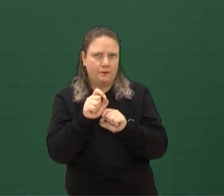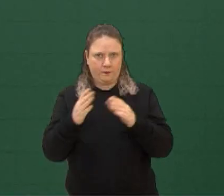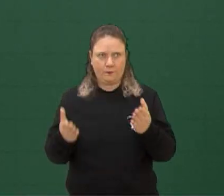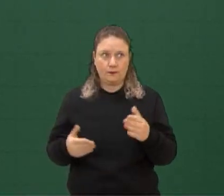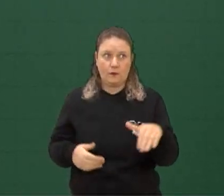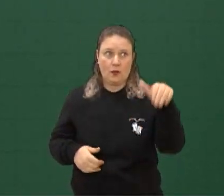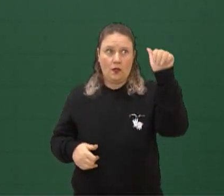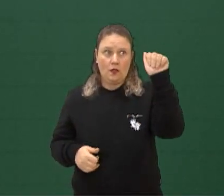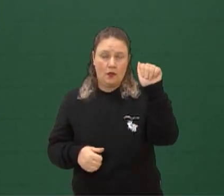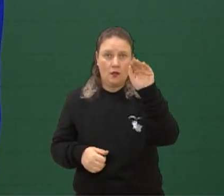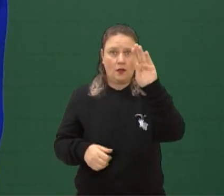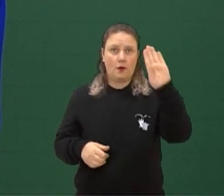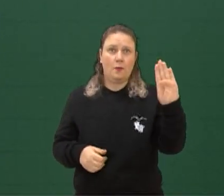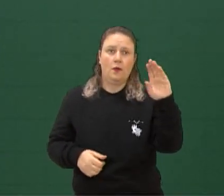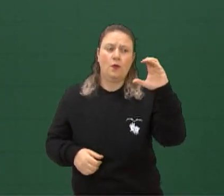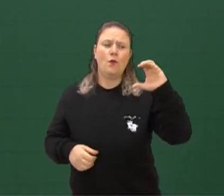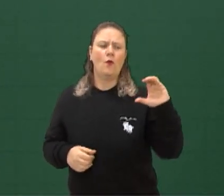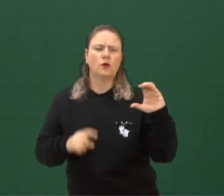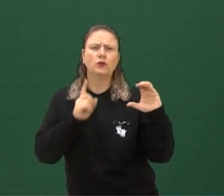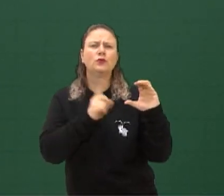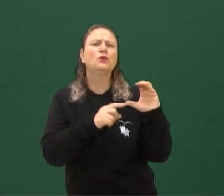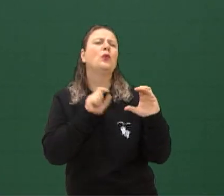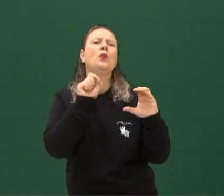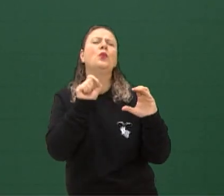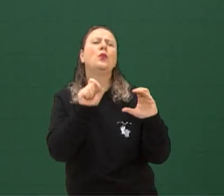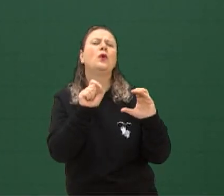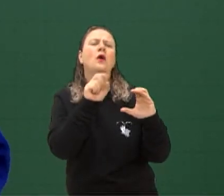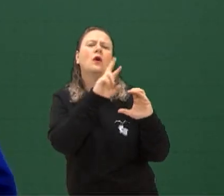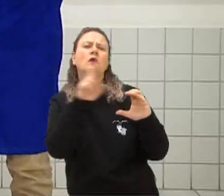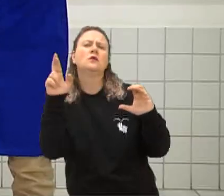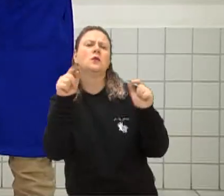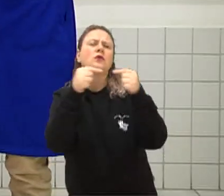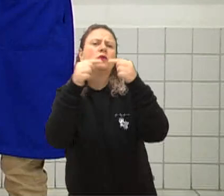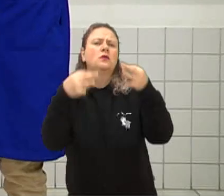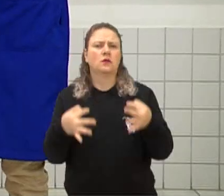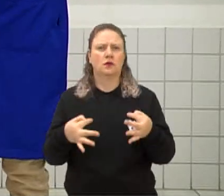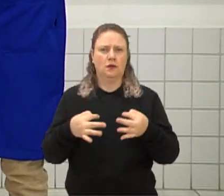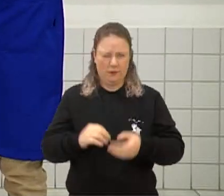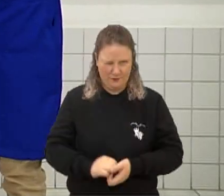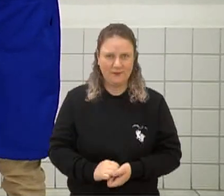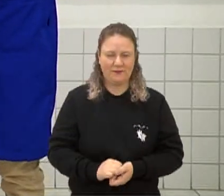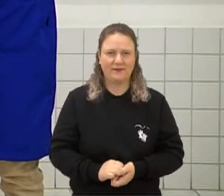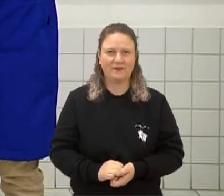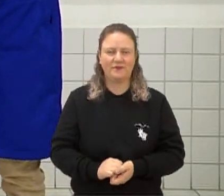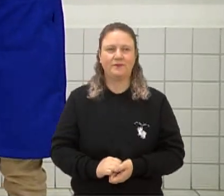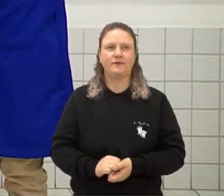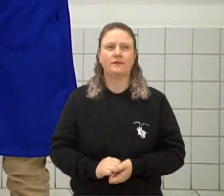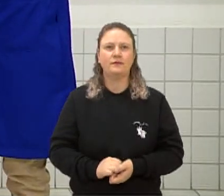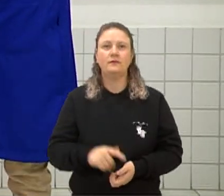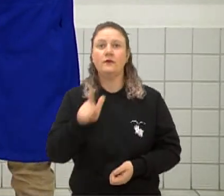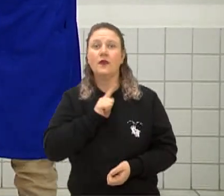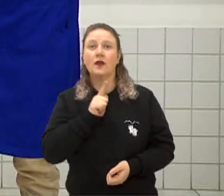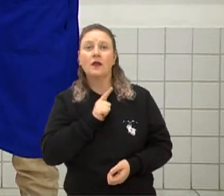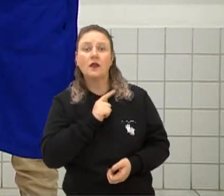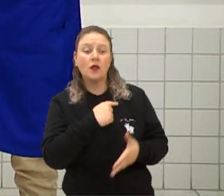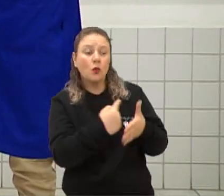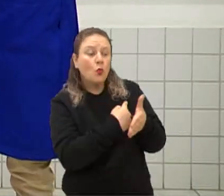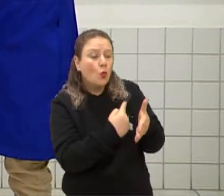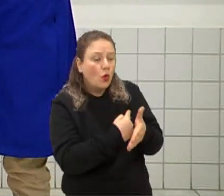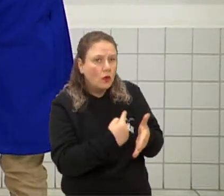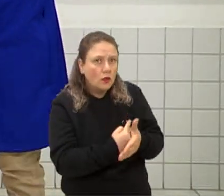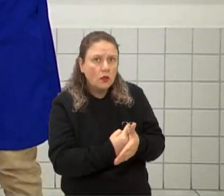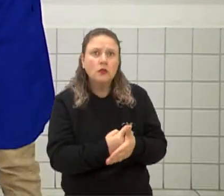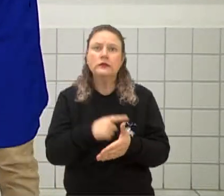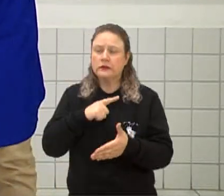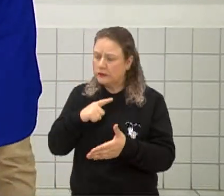pela Gerúsia ou então o Conselho dos Éforos. Vamos ver o que o pessoal está colocando. Tem alguém mandando mais alguma coisa aí, professor Fábio?